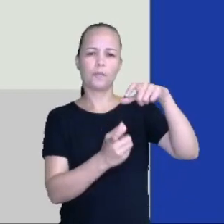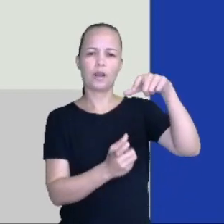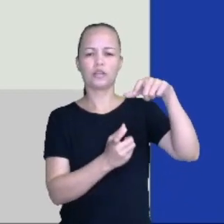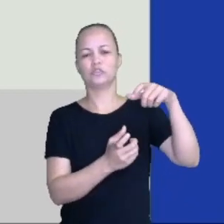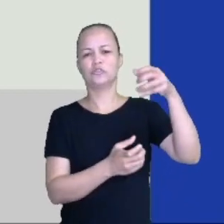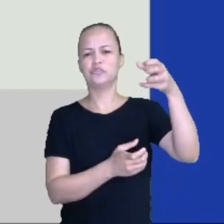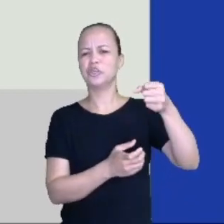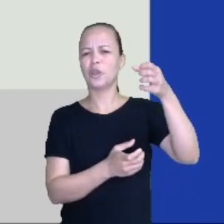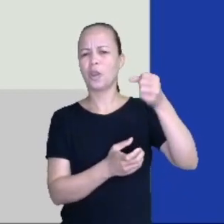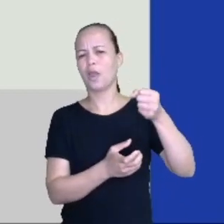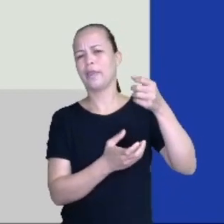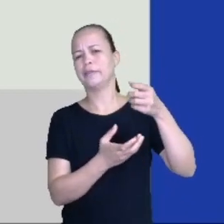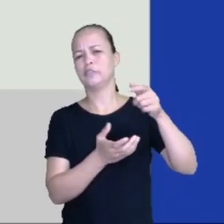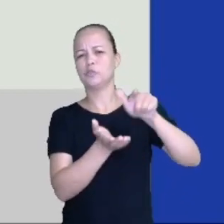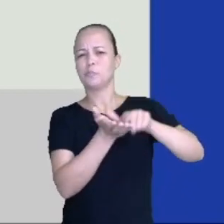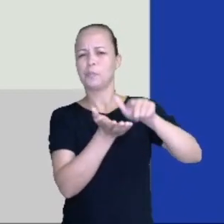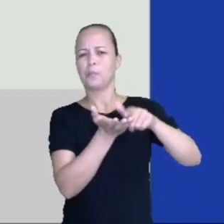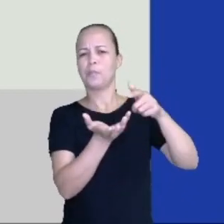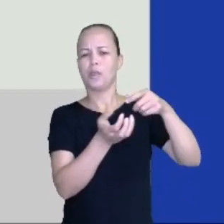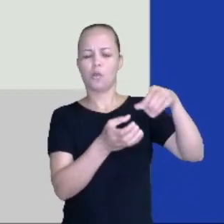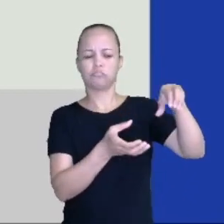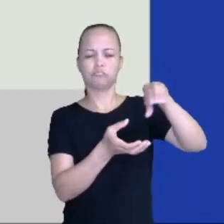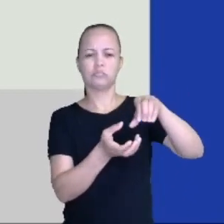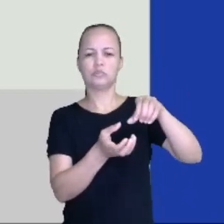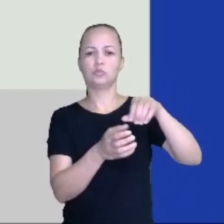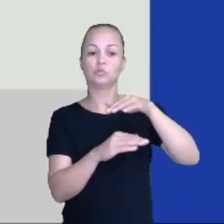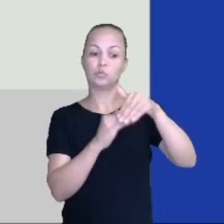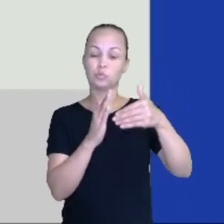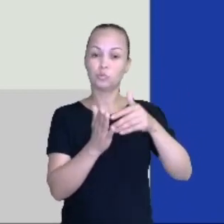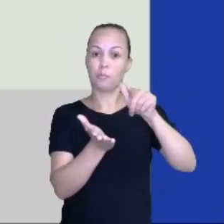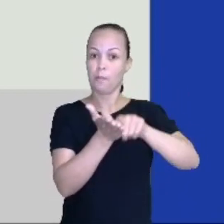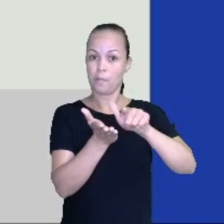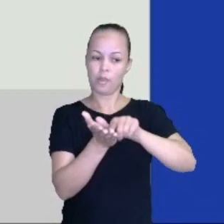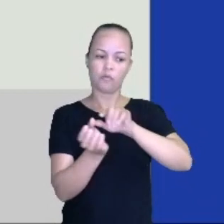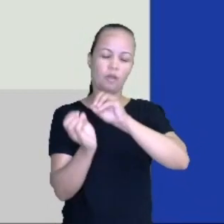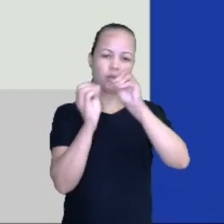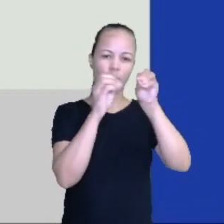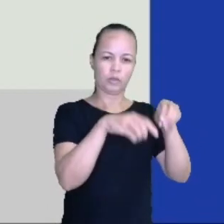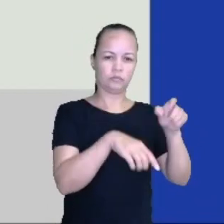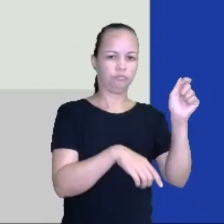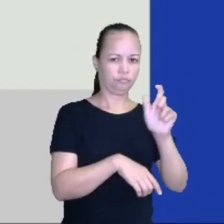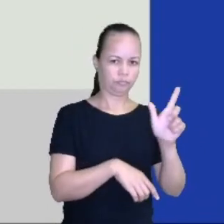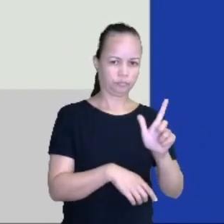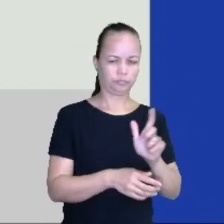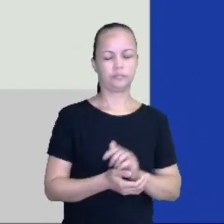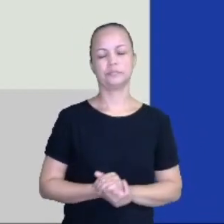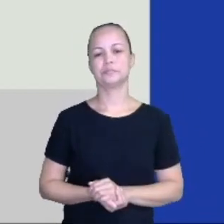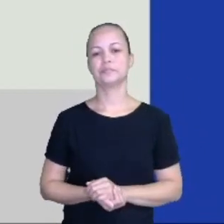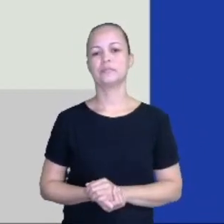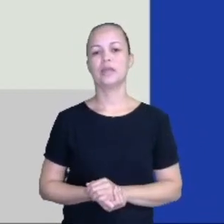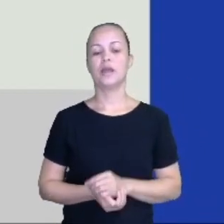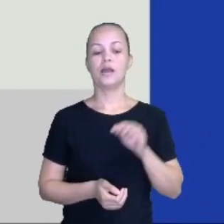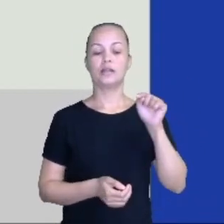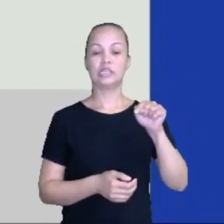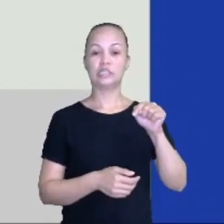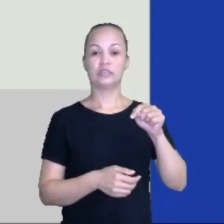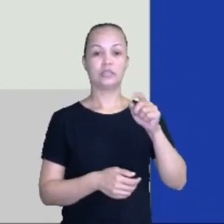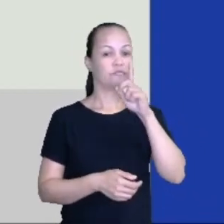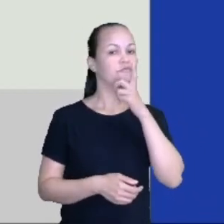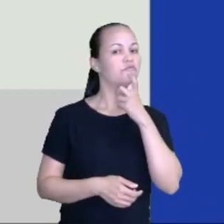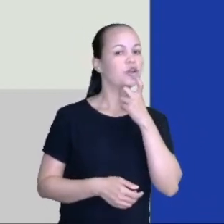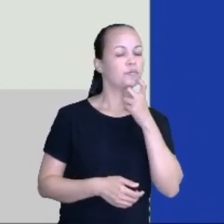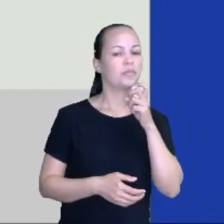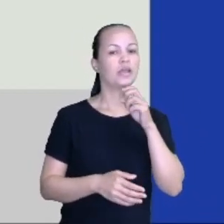papelão. Tudo que for de papel, de papelão, vai para a lixeirinha azul. Na lixeirinha vermelha, a gente vai